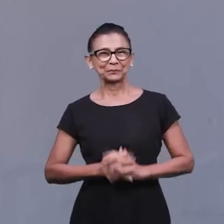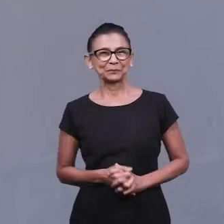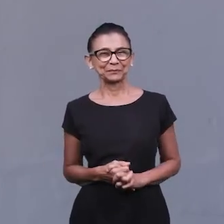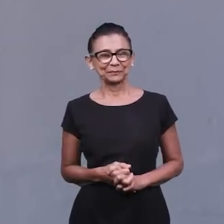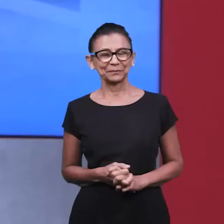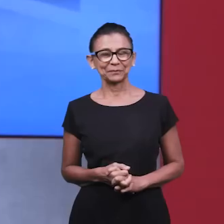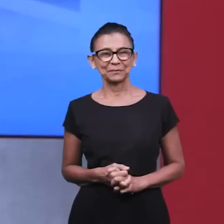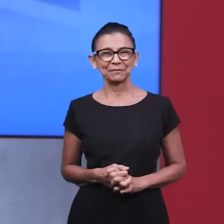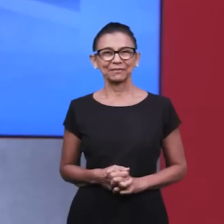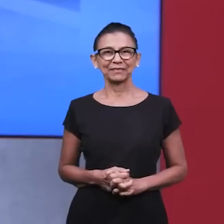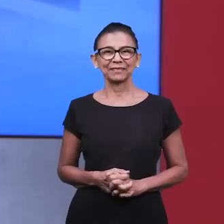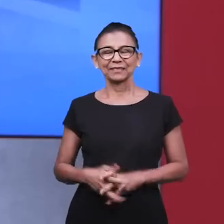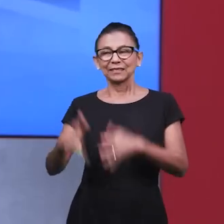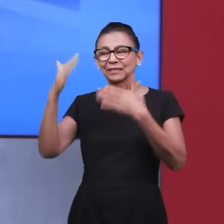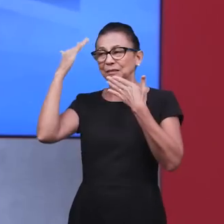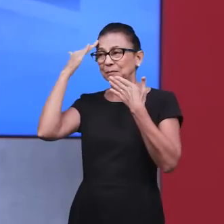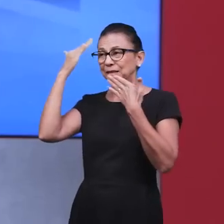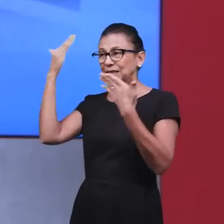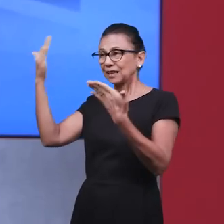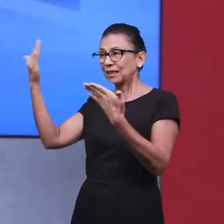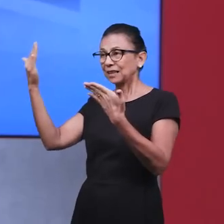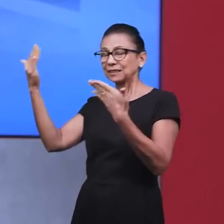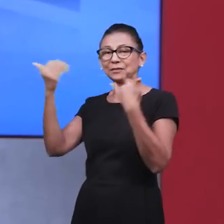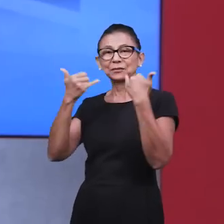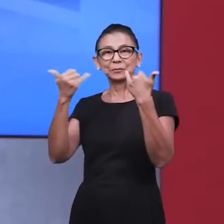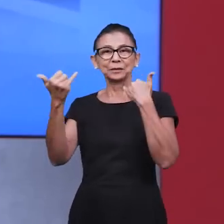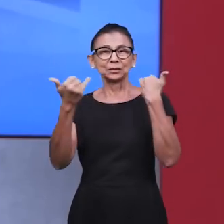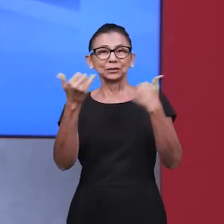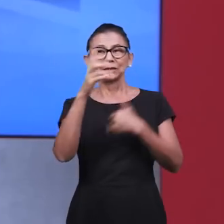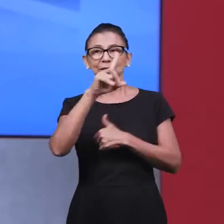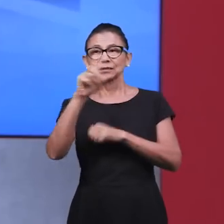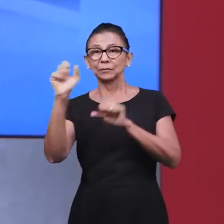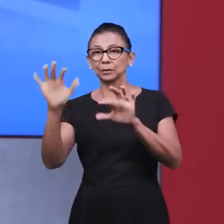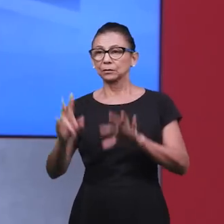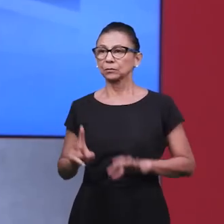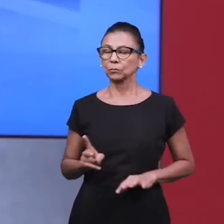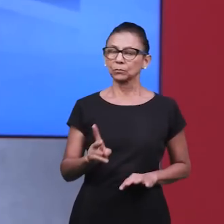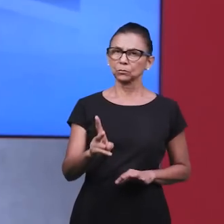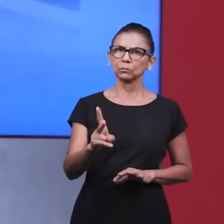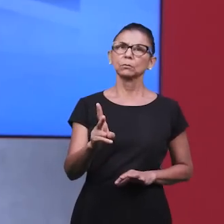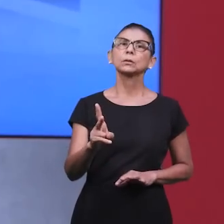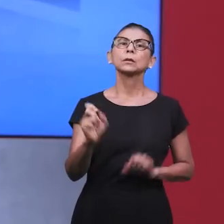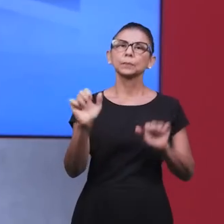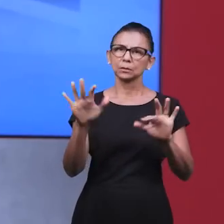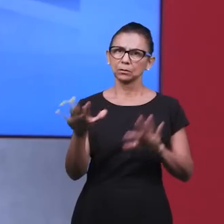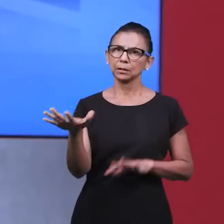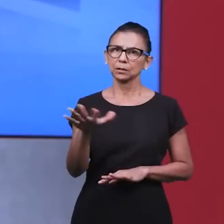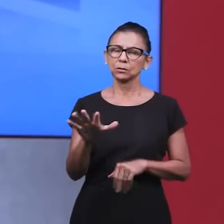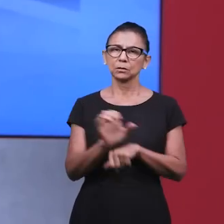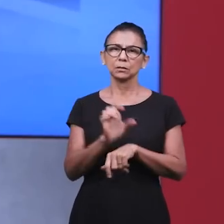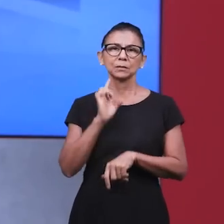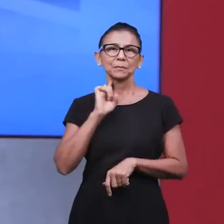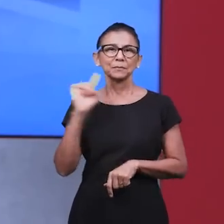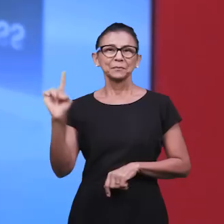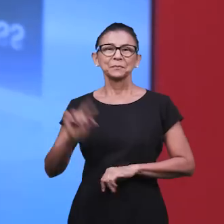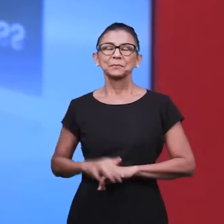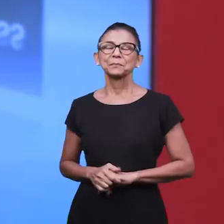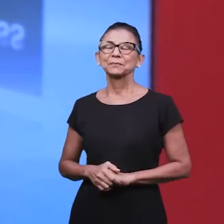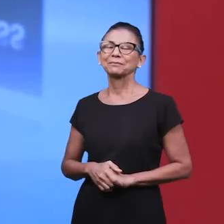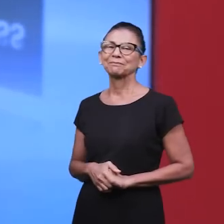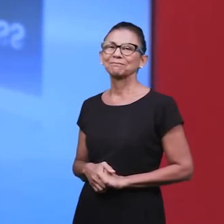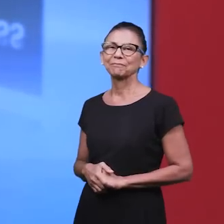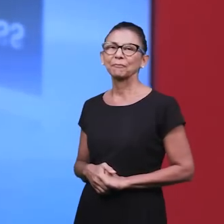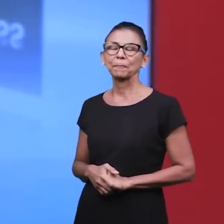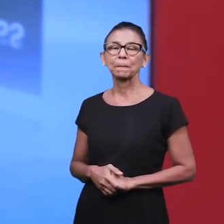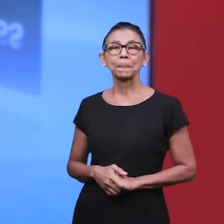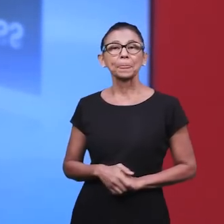Jesus. Obrigado, Marcelo, pelas informações. Que Deus abençoe e continue abençoando os irmãos aí na região de Minas Gerais, hein?